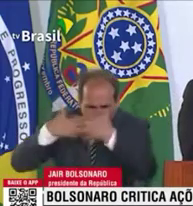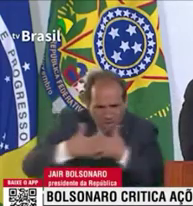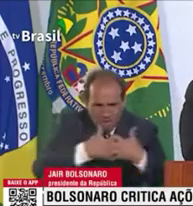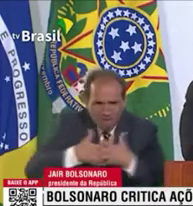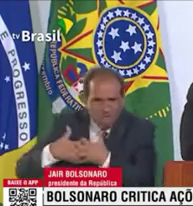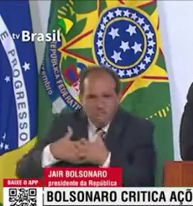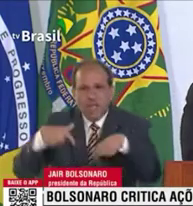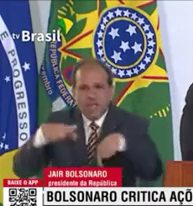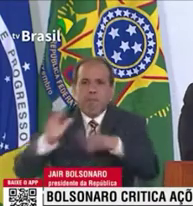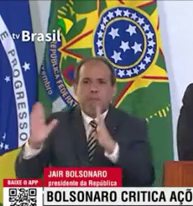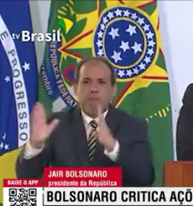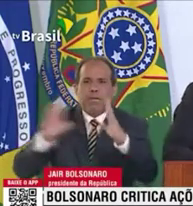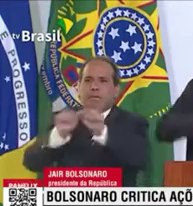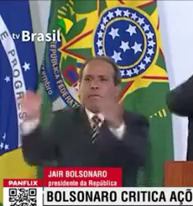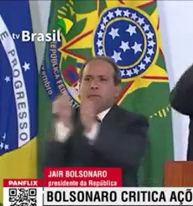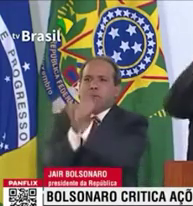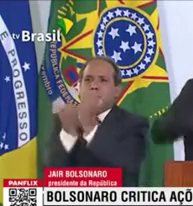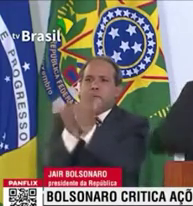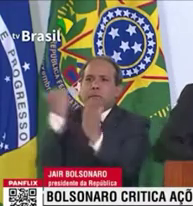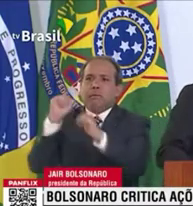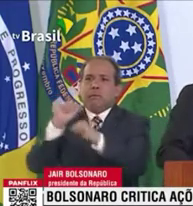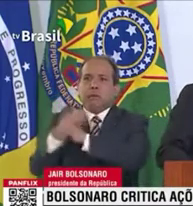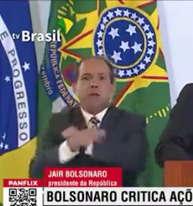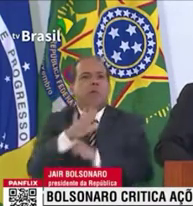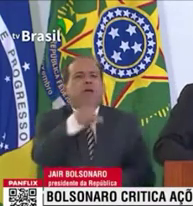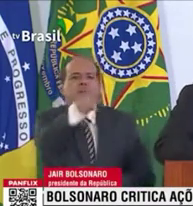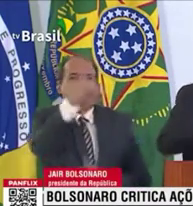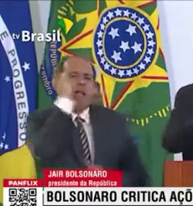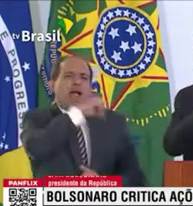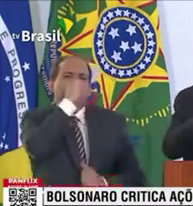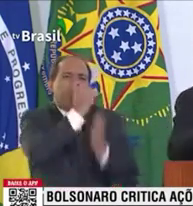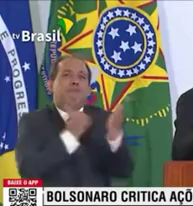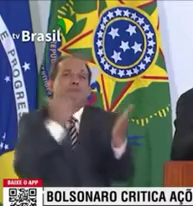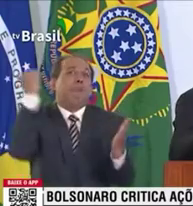foi superdimensionada. A manchete amanhã,